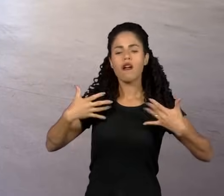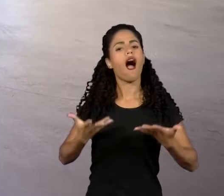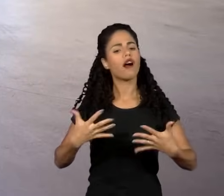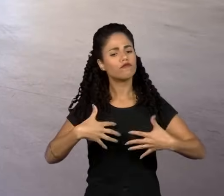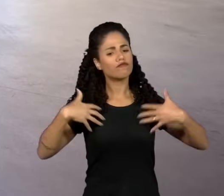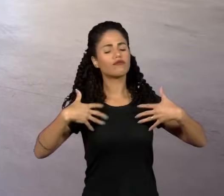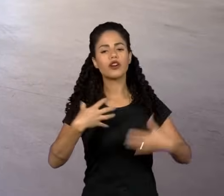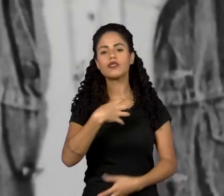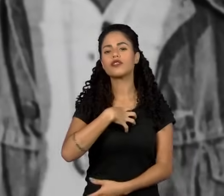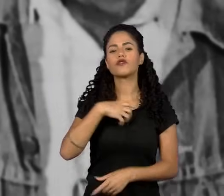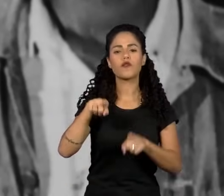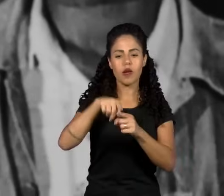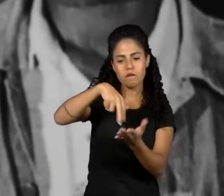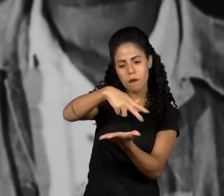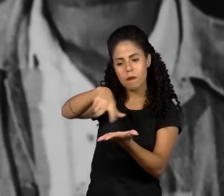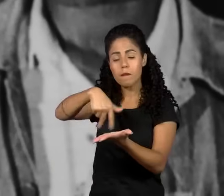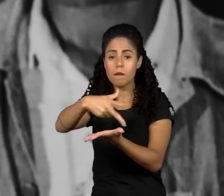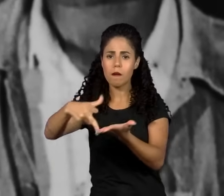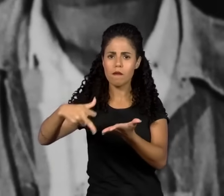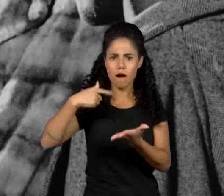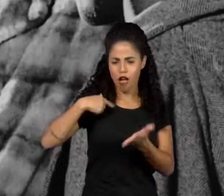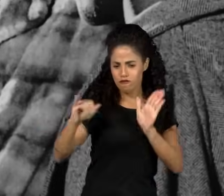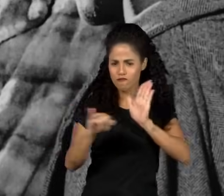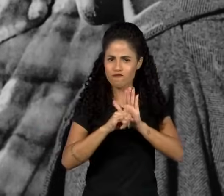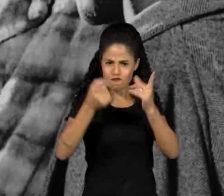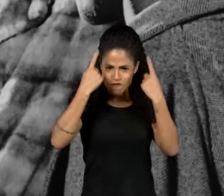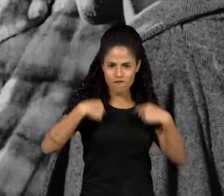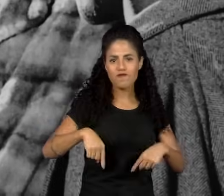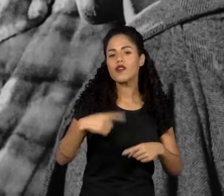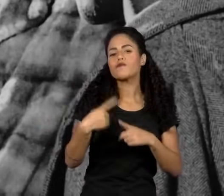negro com os bailes.